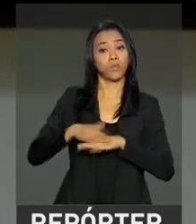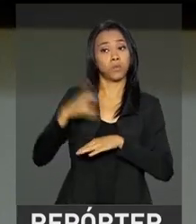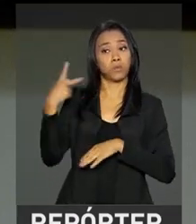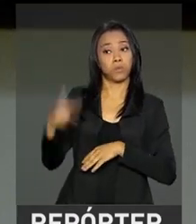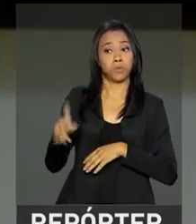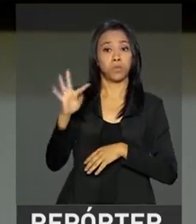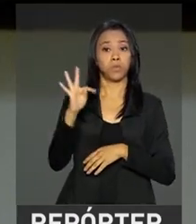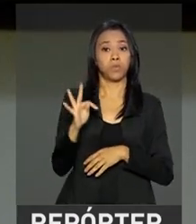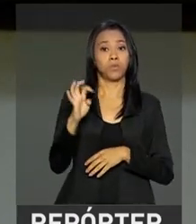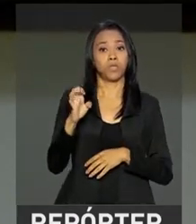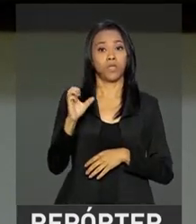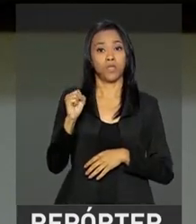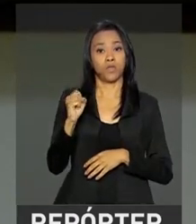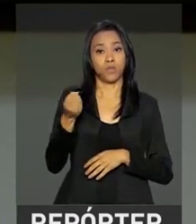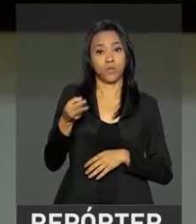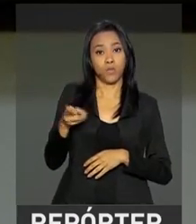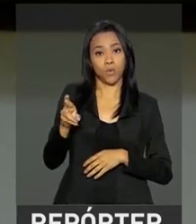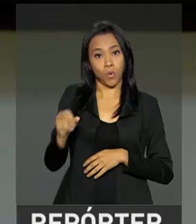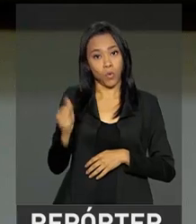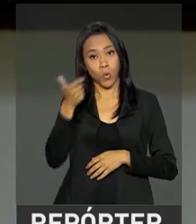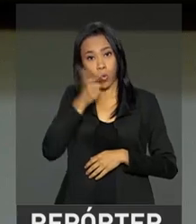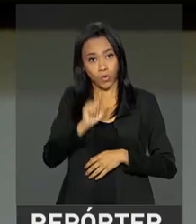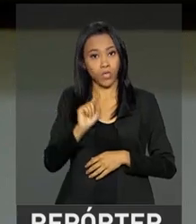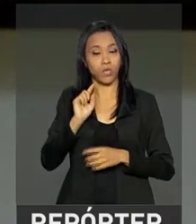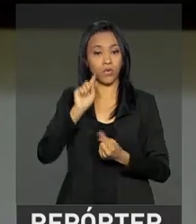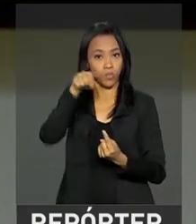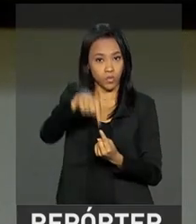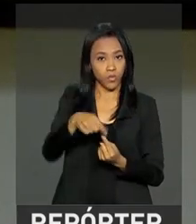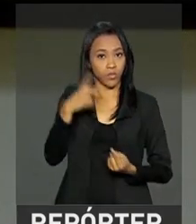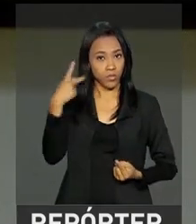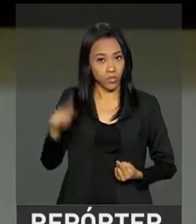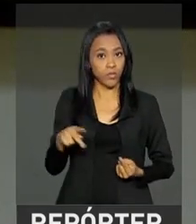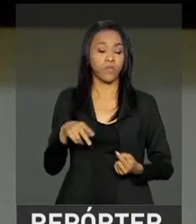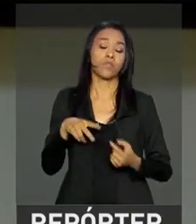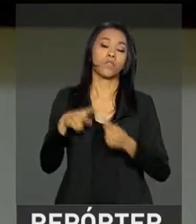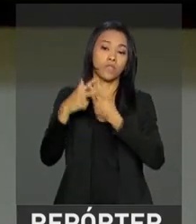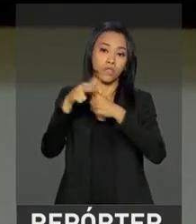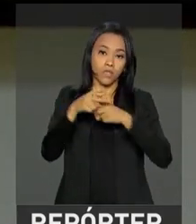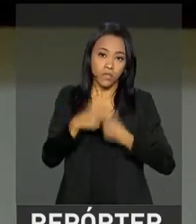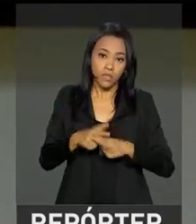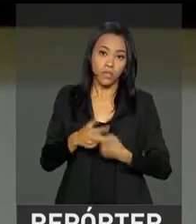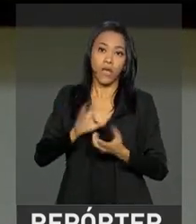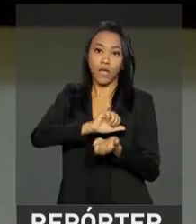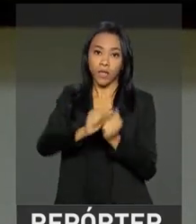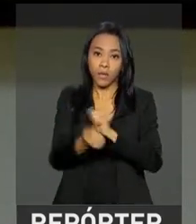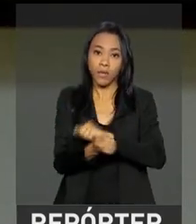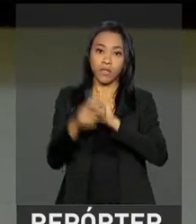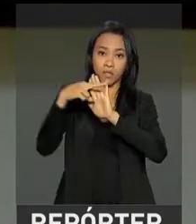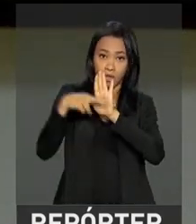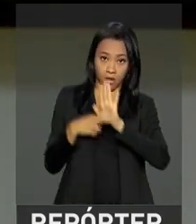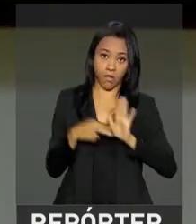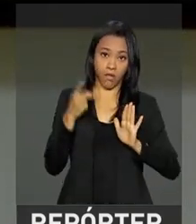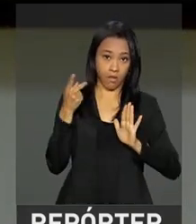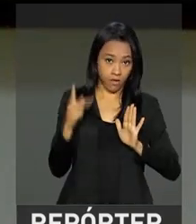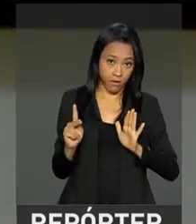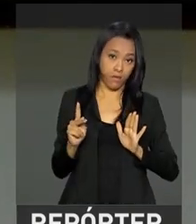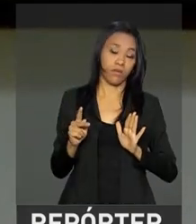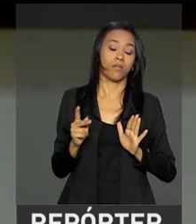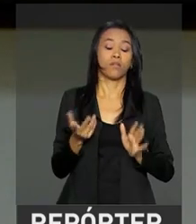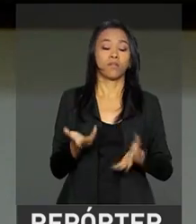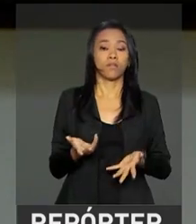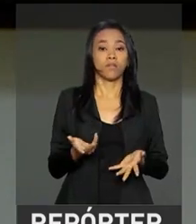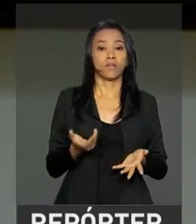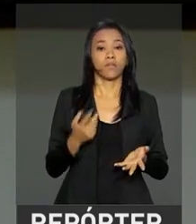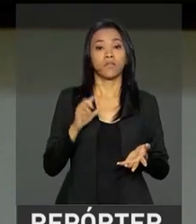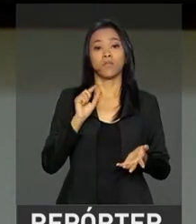metas, fazer a programação dentro das regras legais e dentro de regras de